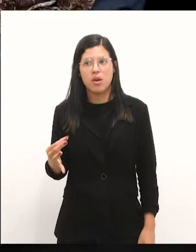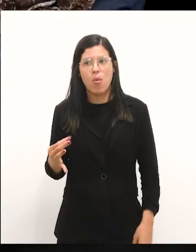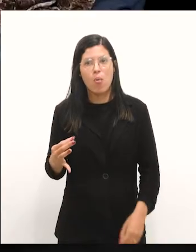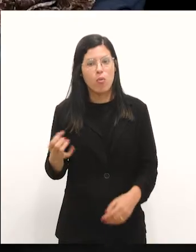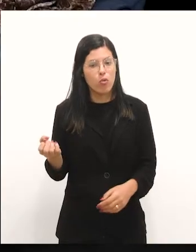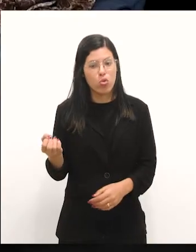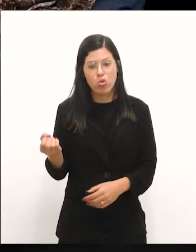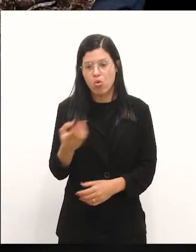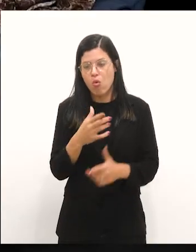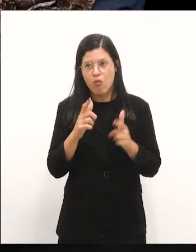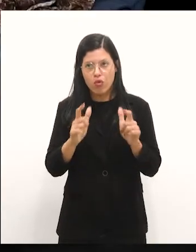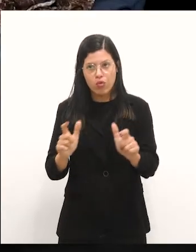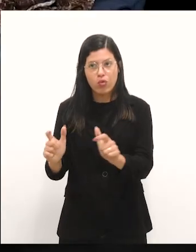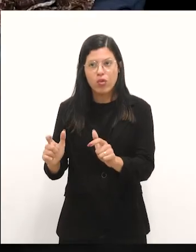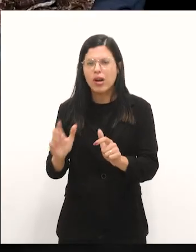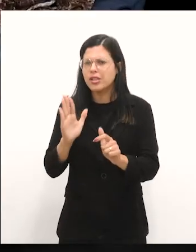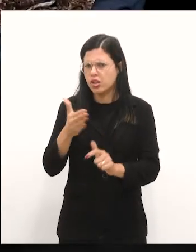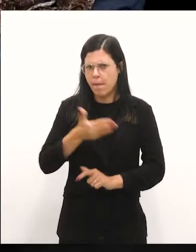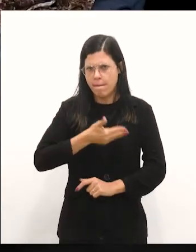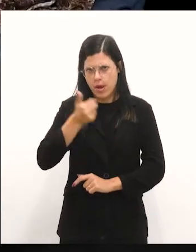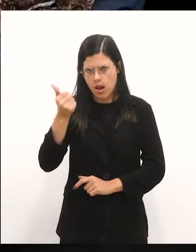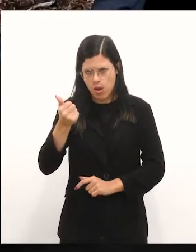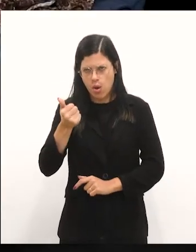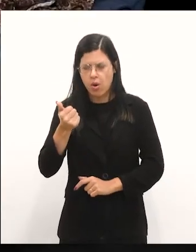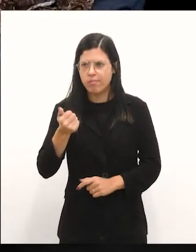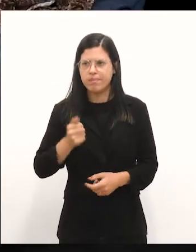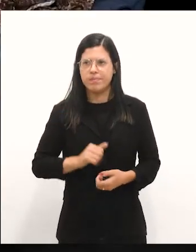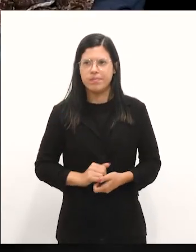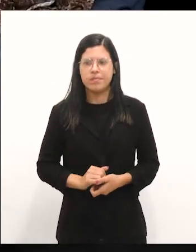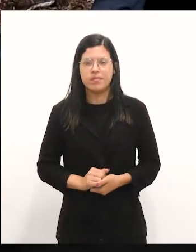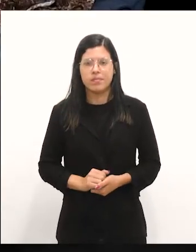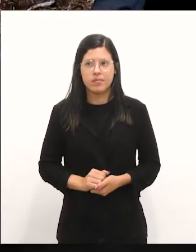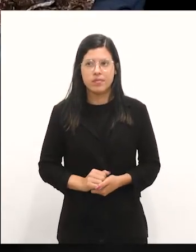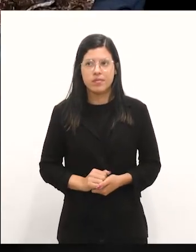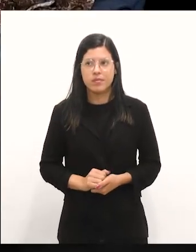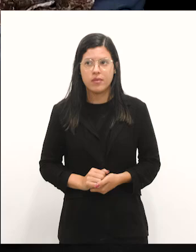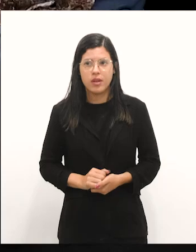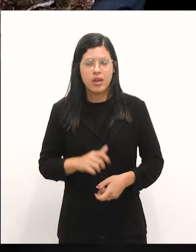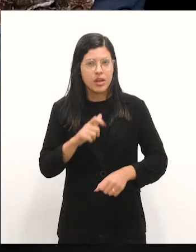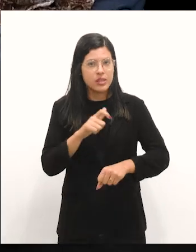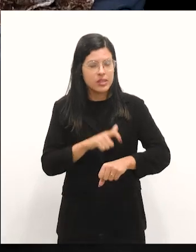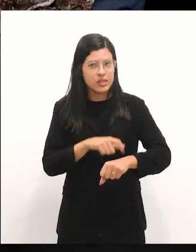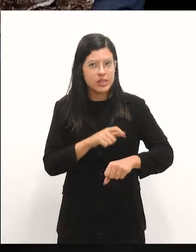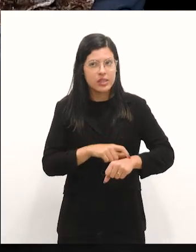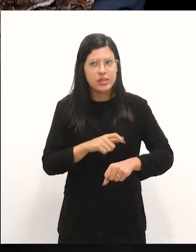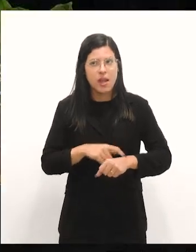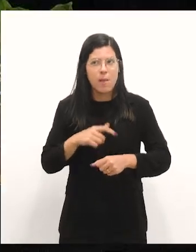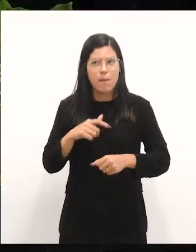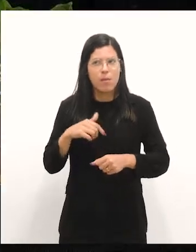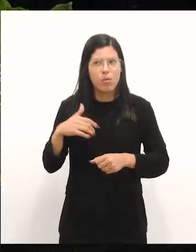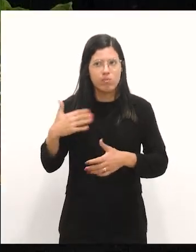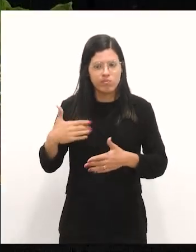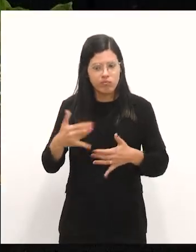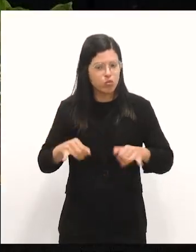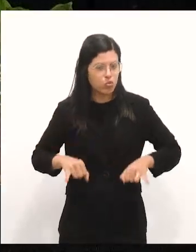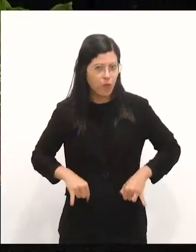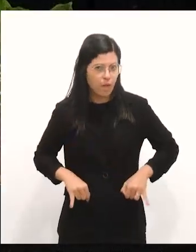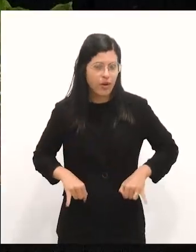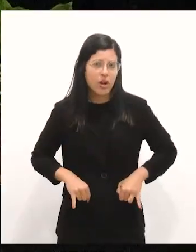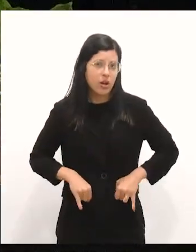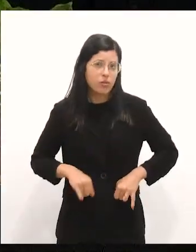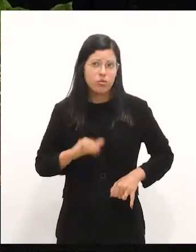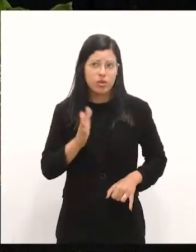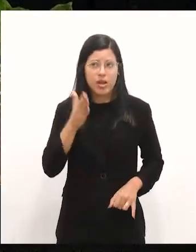está num novo lugar já é melhor, porque ele durante todo esse tempo que ele passou aqui sofrendo,